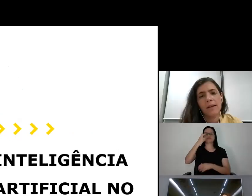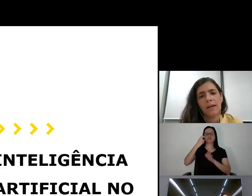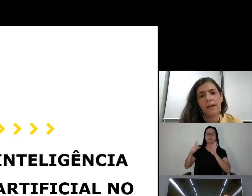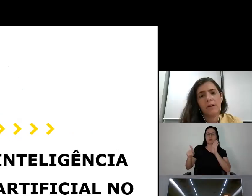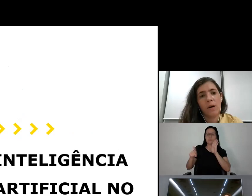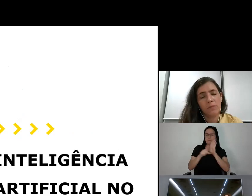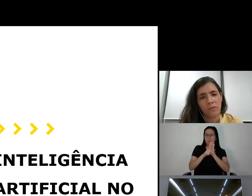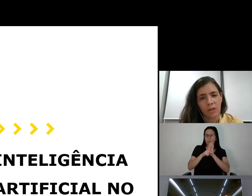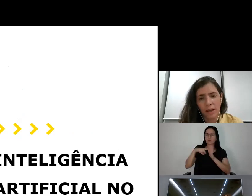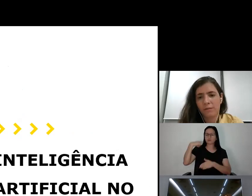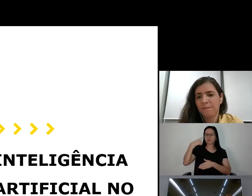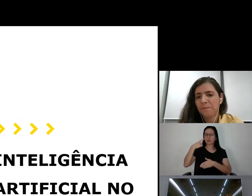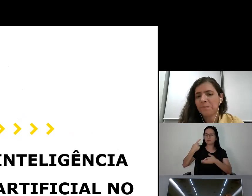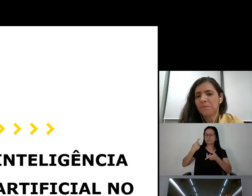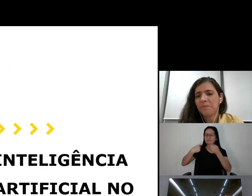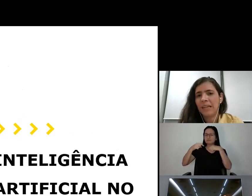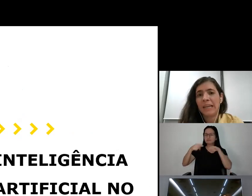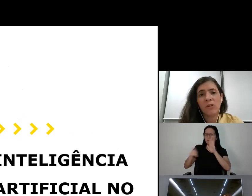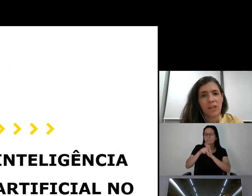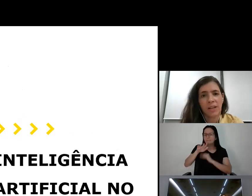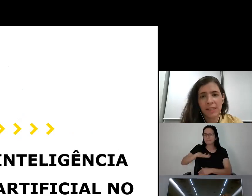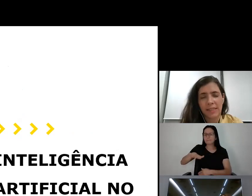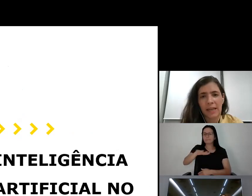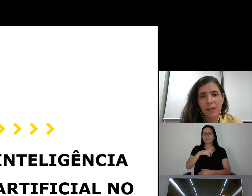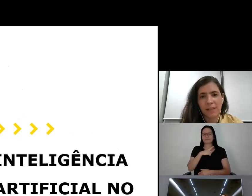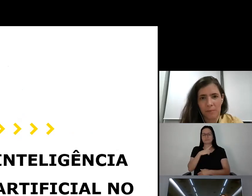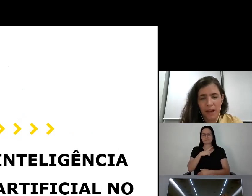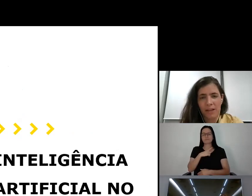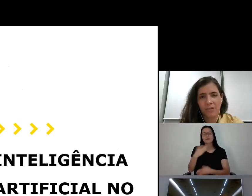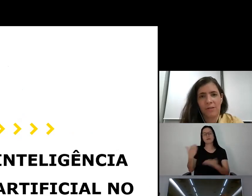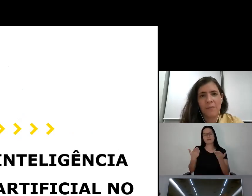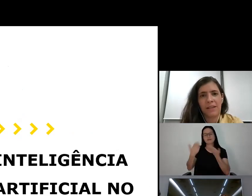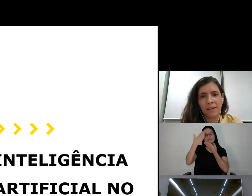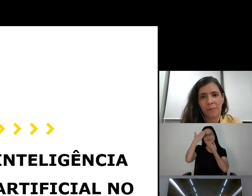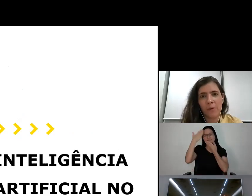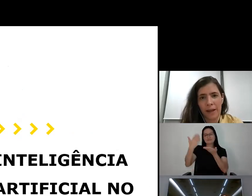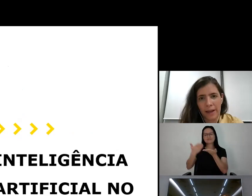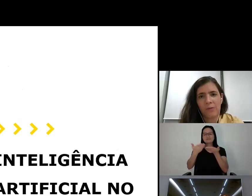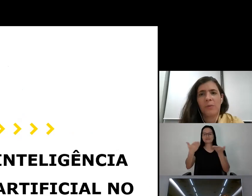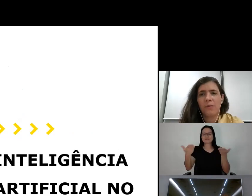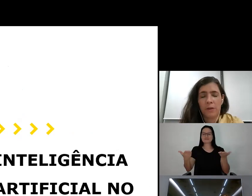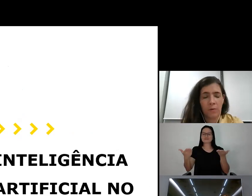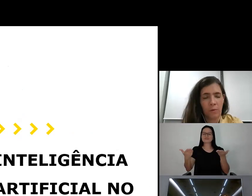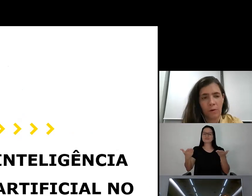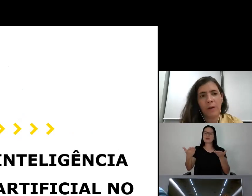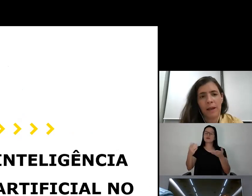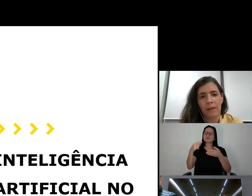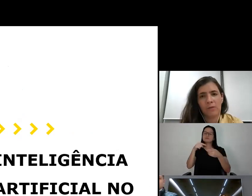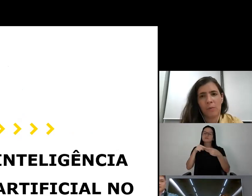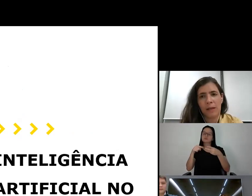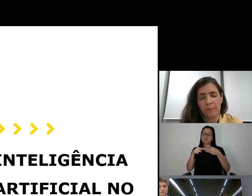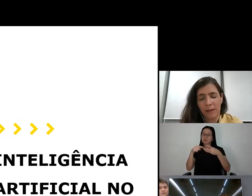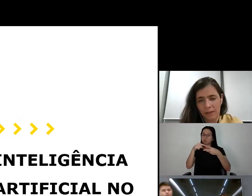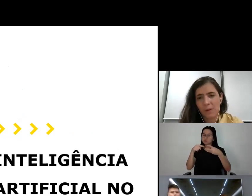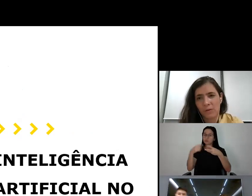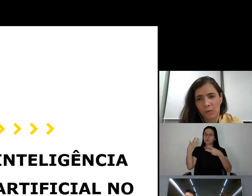carreira no âmbito do direito. Gostaria de agradecer imensamente a doutora Marina Morello e o